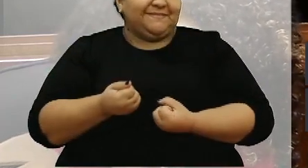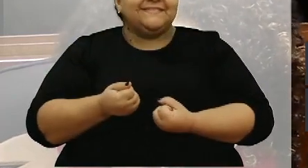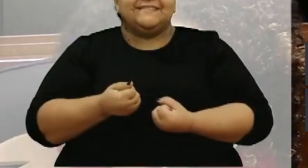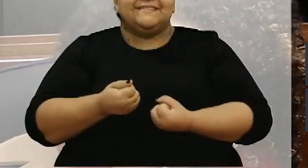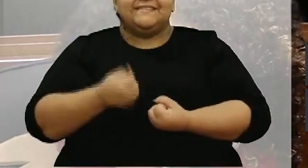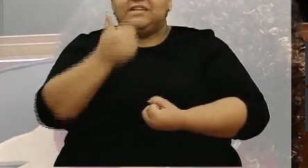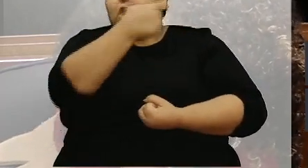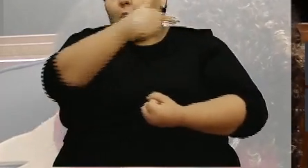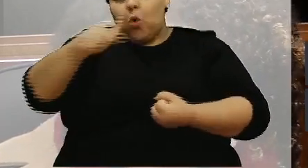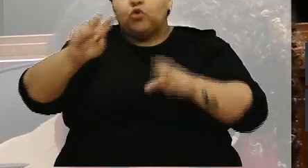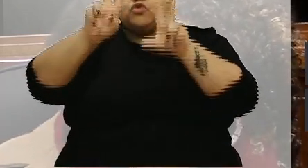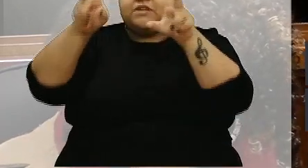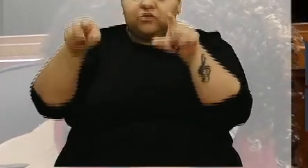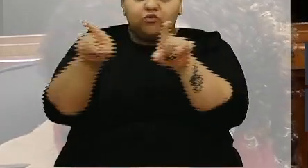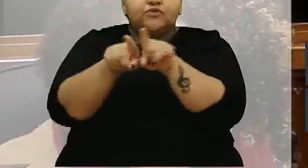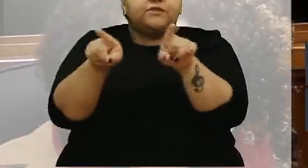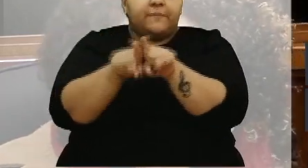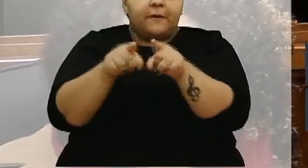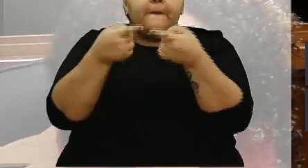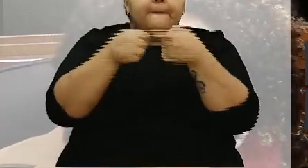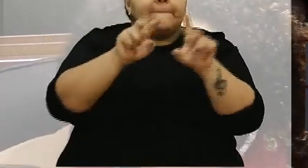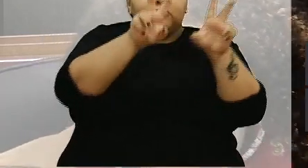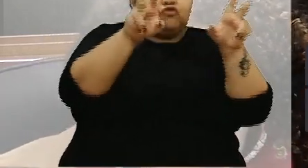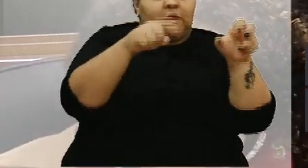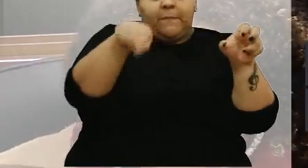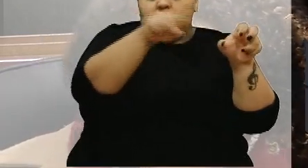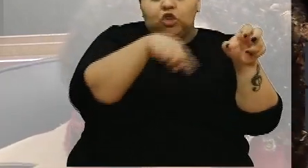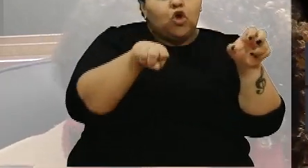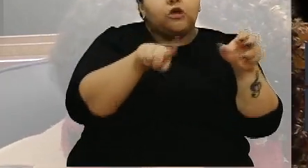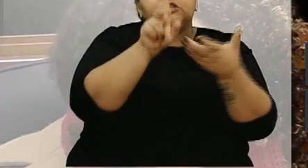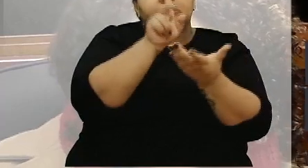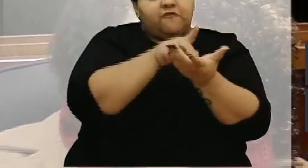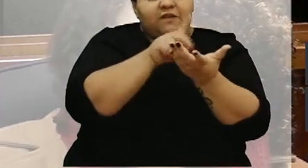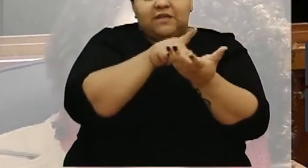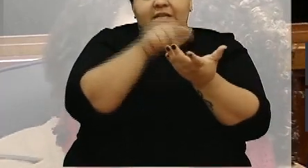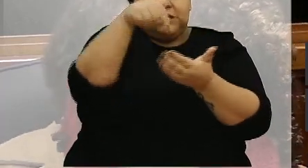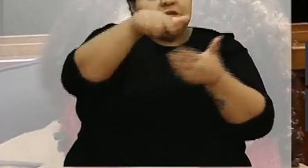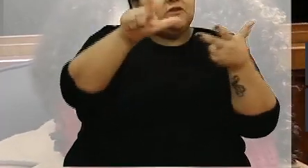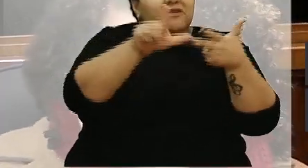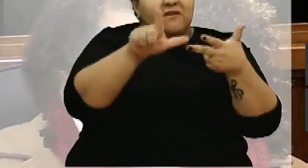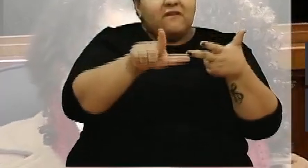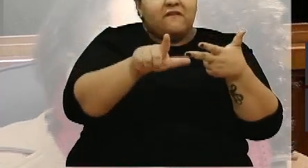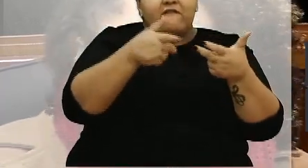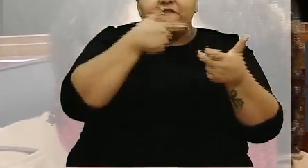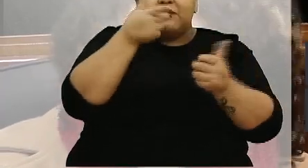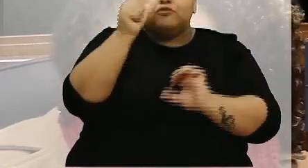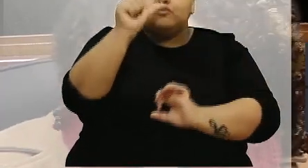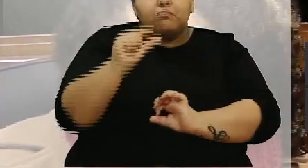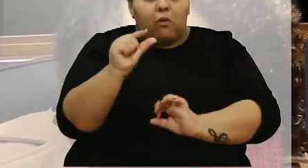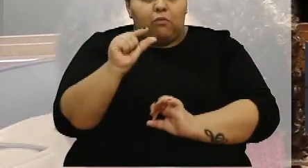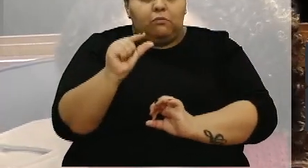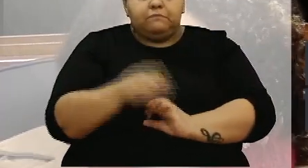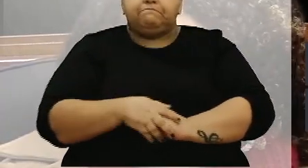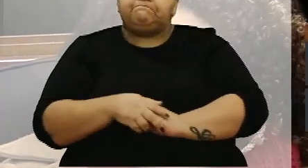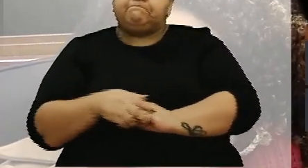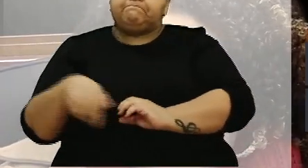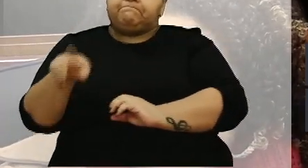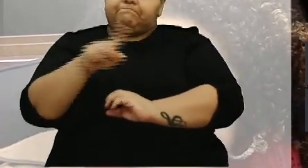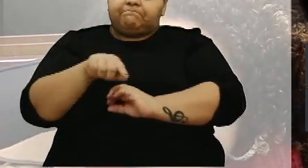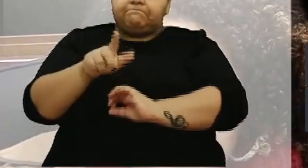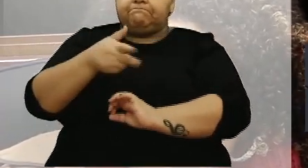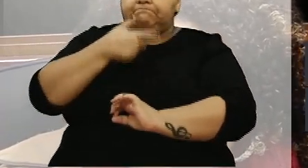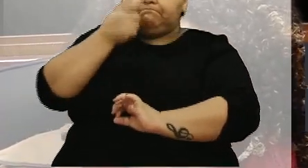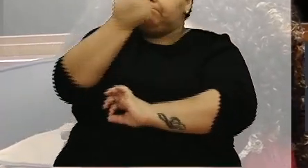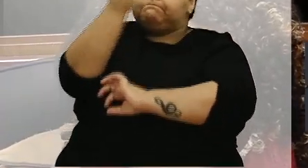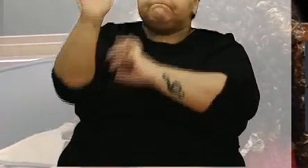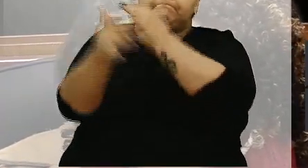outras premências que chegaram, né? Mas é um tema que nós, de fato, nessa legislatura falamos muito pouco. Quando a gente fala de meio ambiente, de